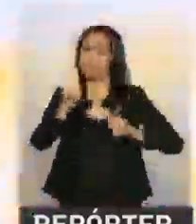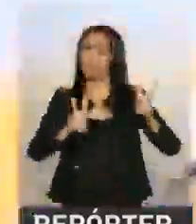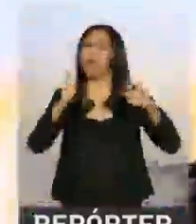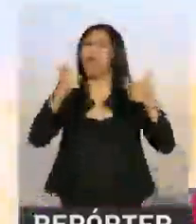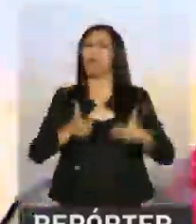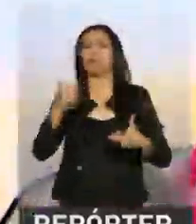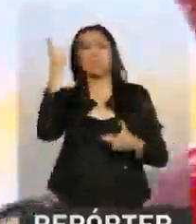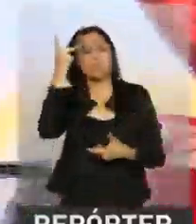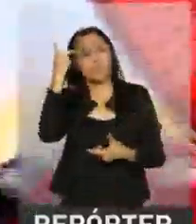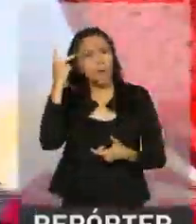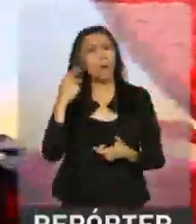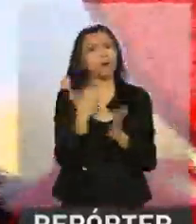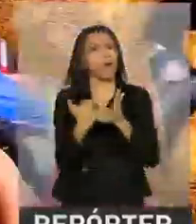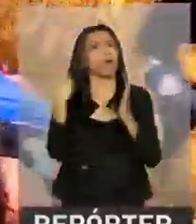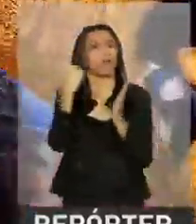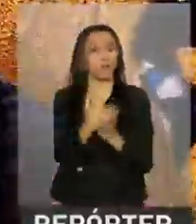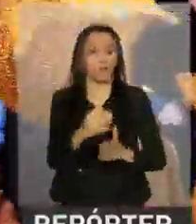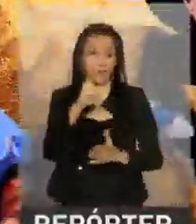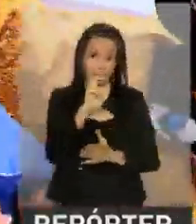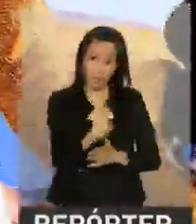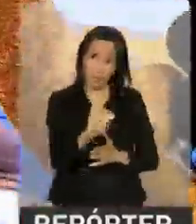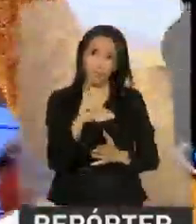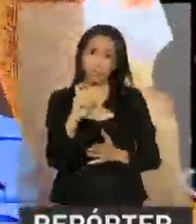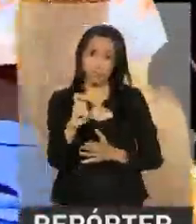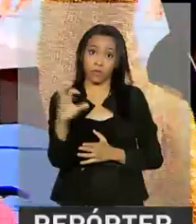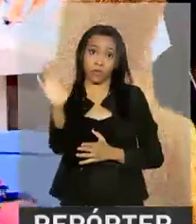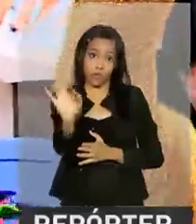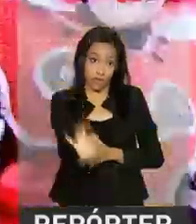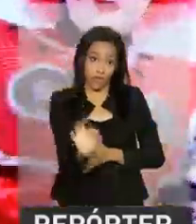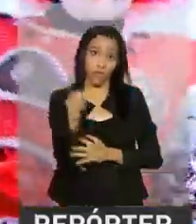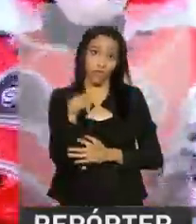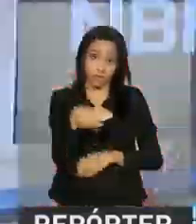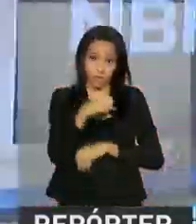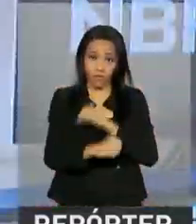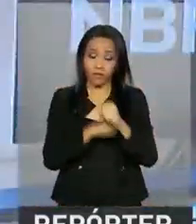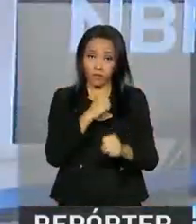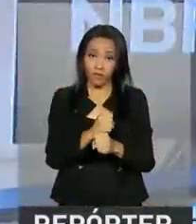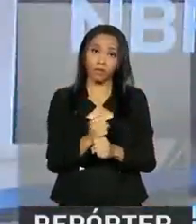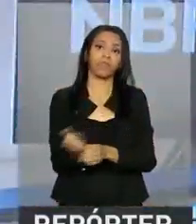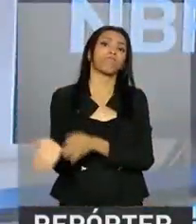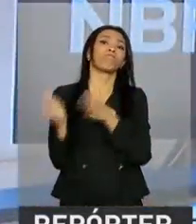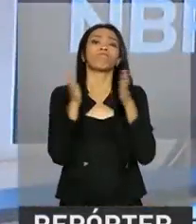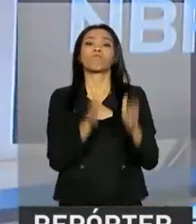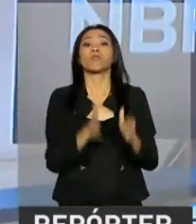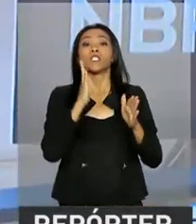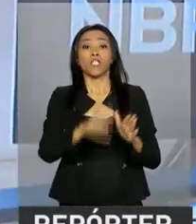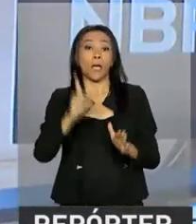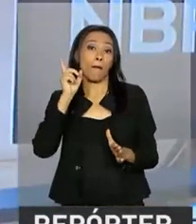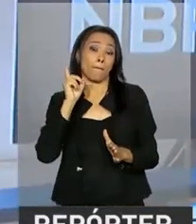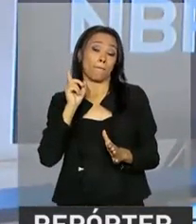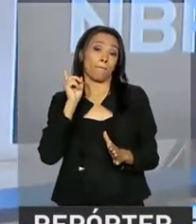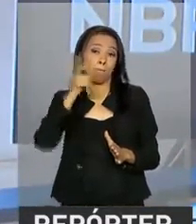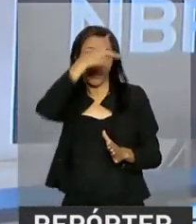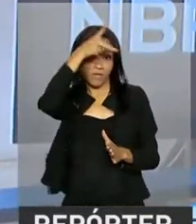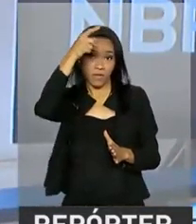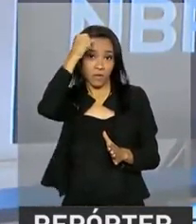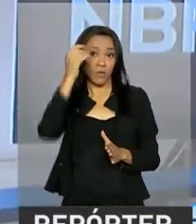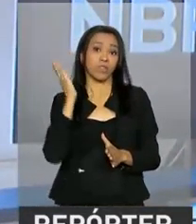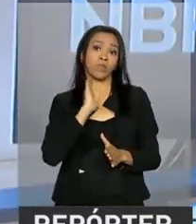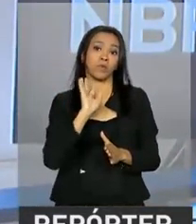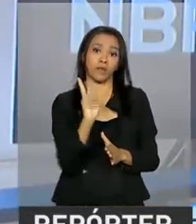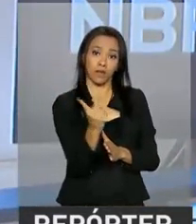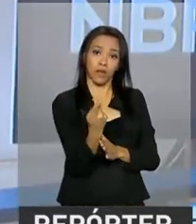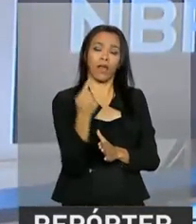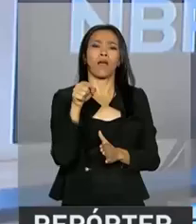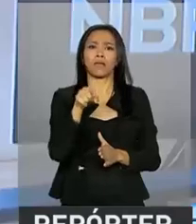paulo cresceram 55 por cento este ano já a prefeitura de belo horizonte comemora o